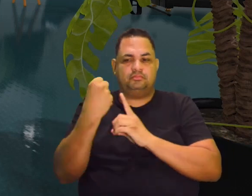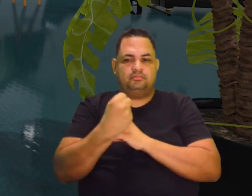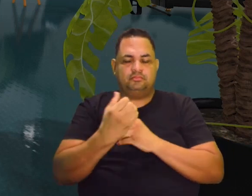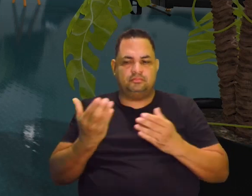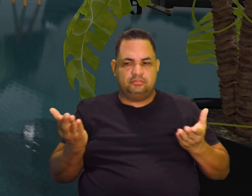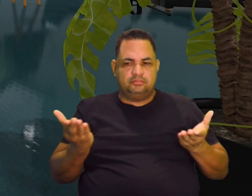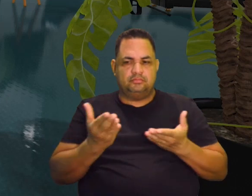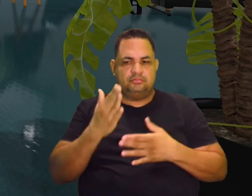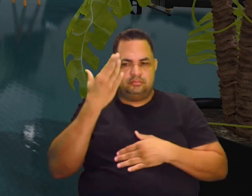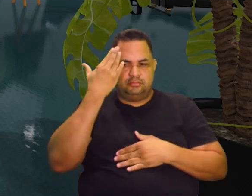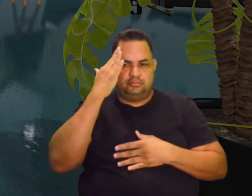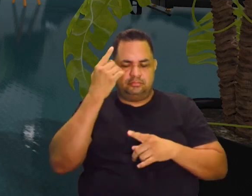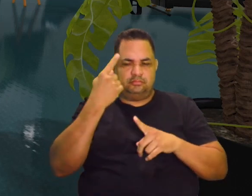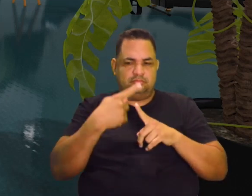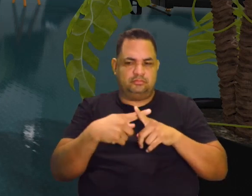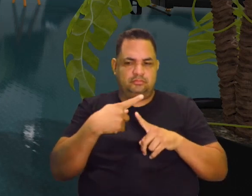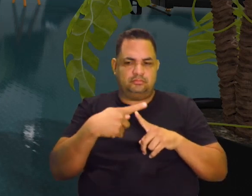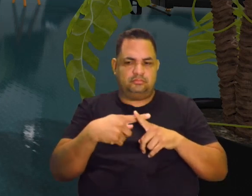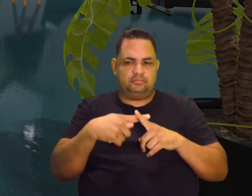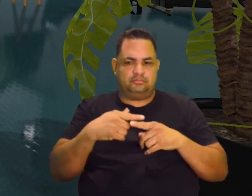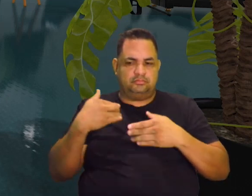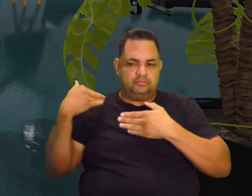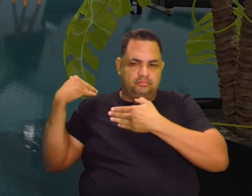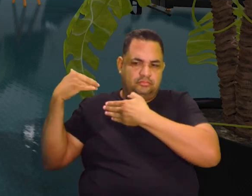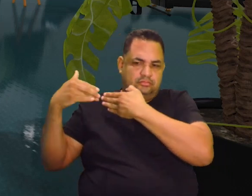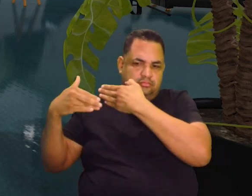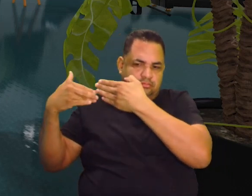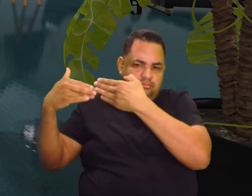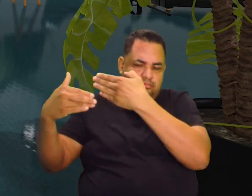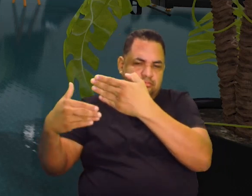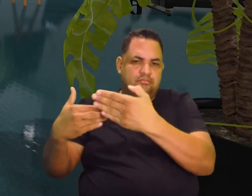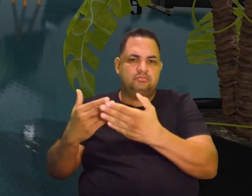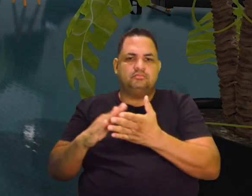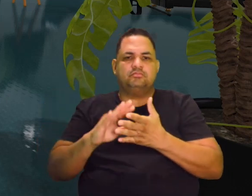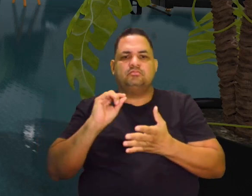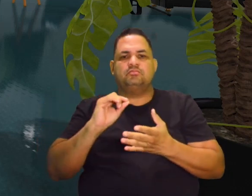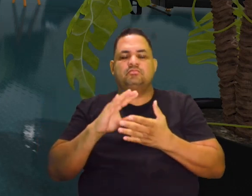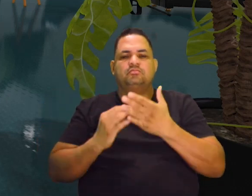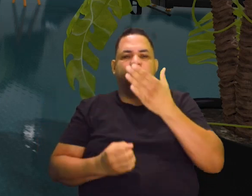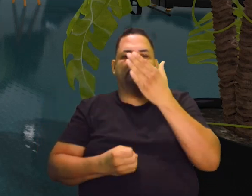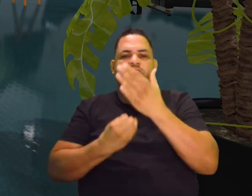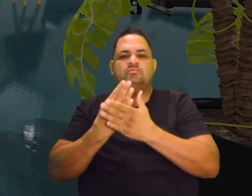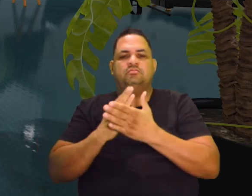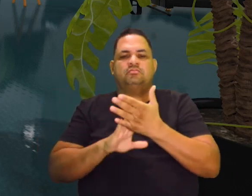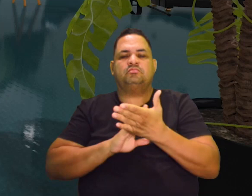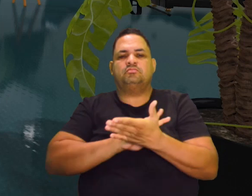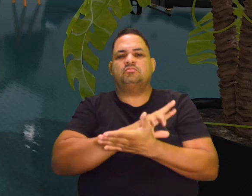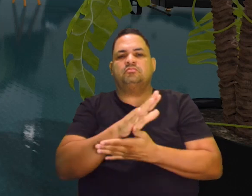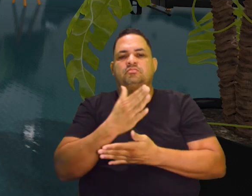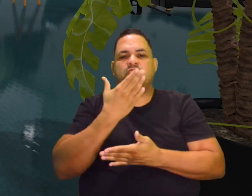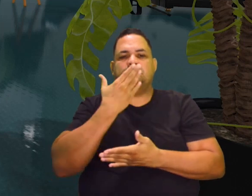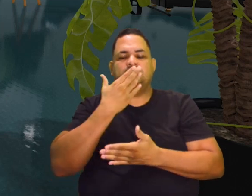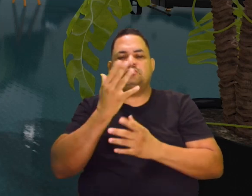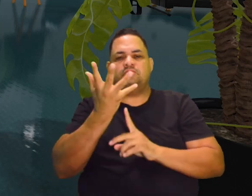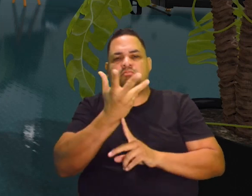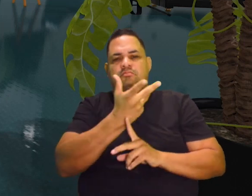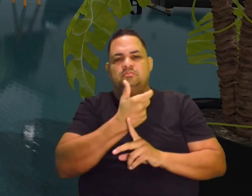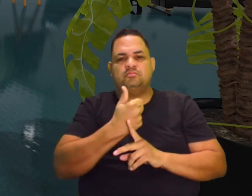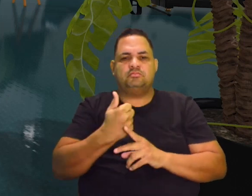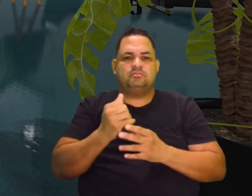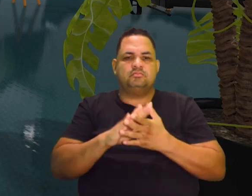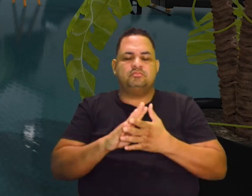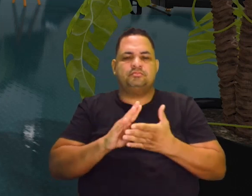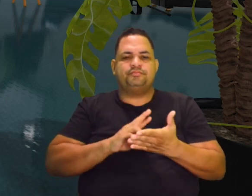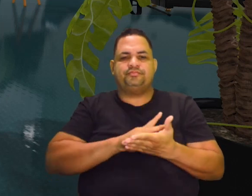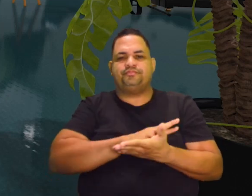entender o porquê, ao longo da história, vem surgindo vários estilos artísticos, vários